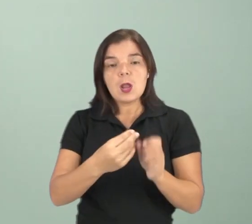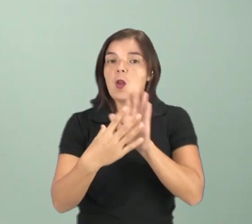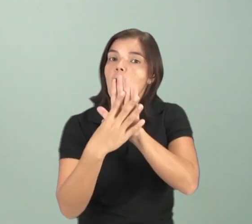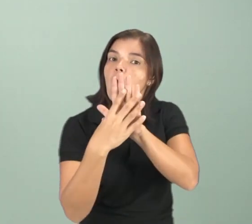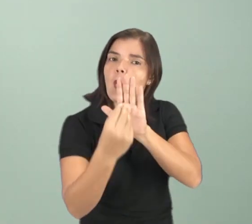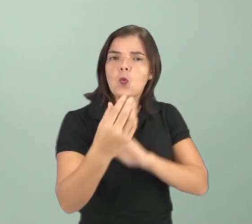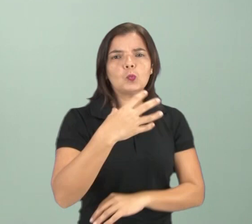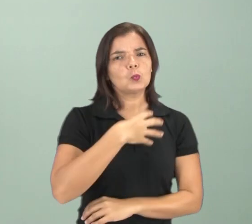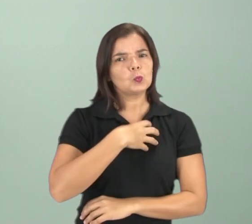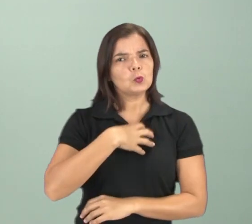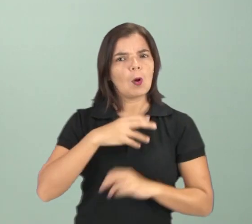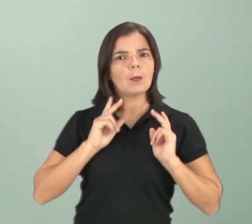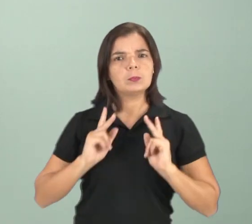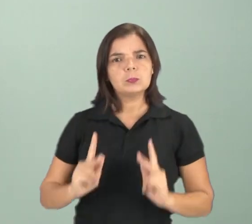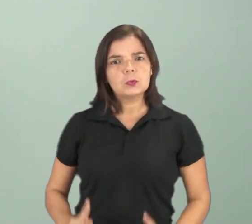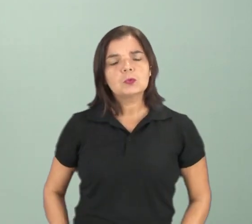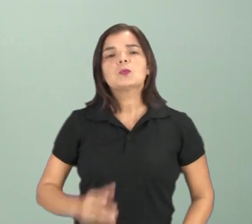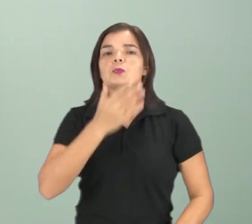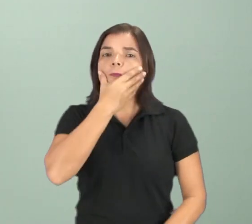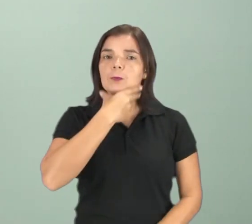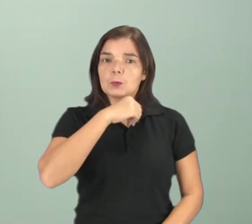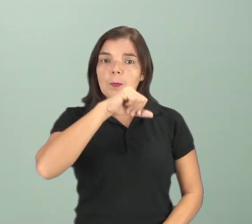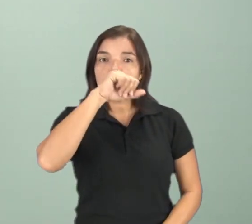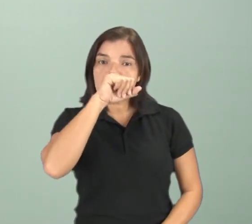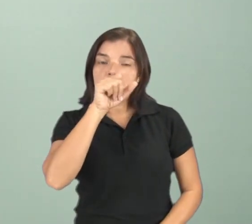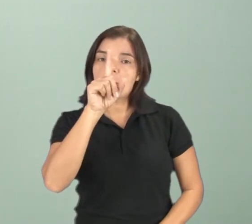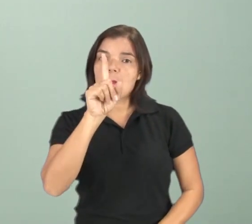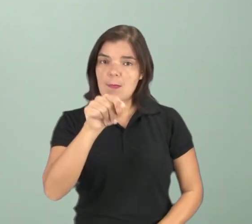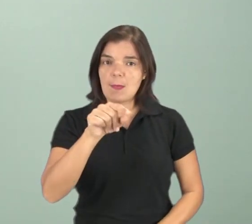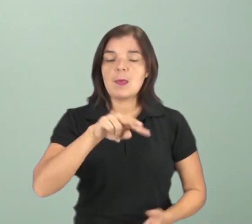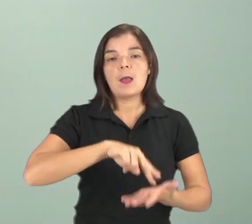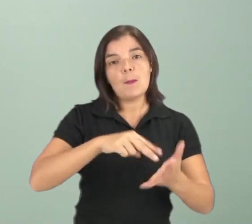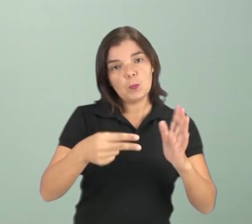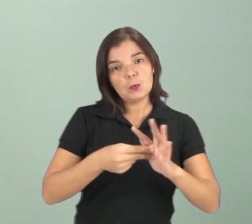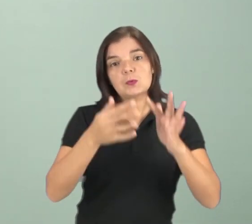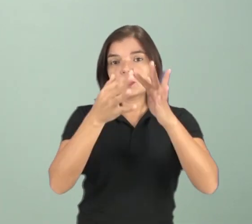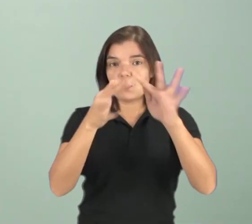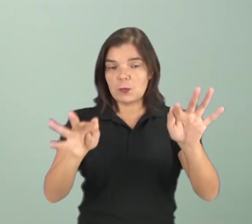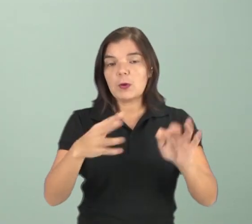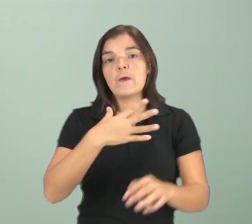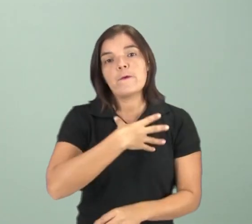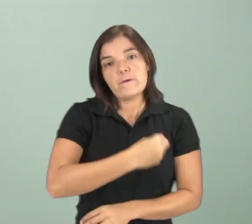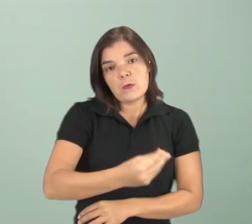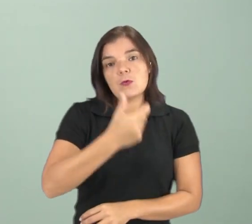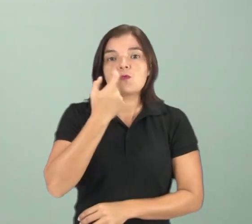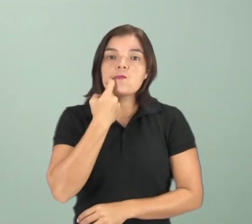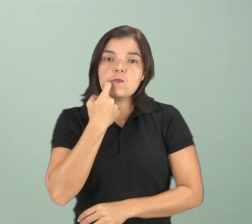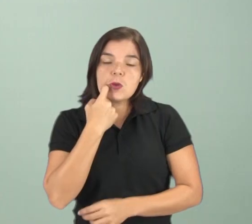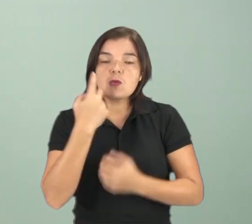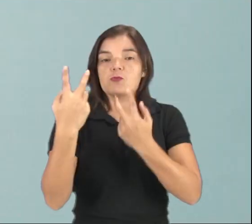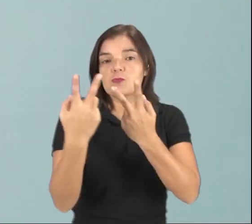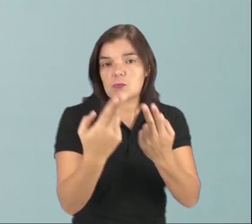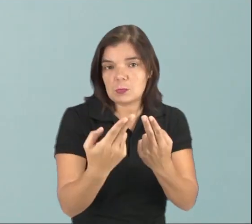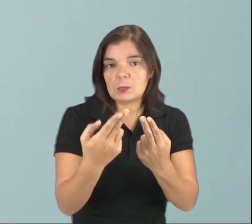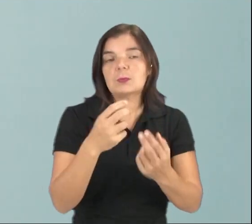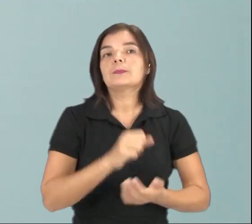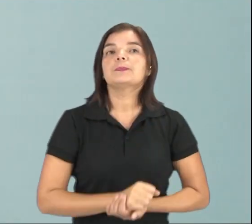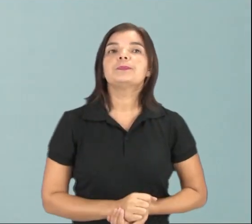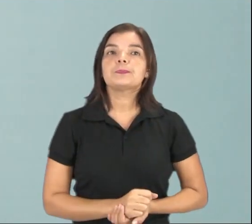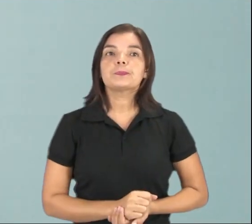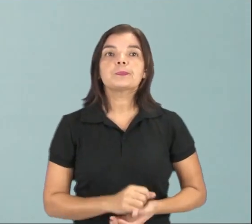as atitudes, a postura do seu pai. Então, o termo filho de peixe, peixinho é usado nesse sentido